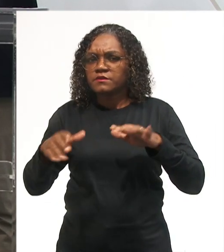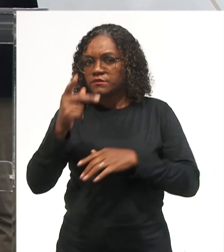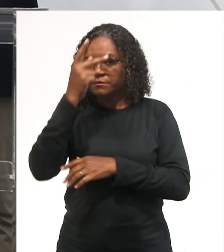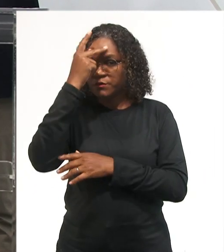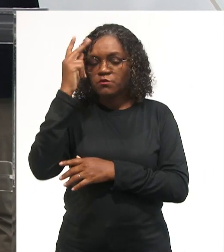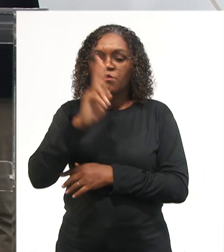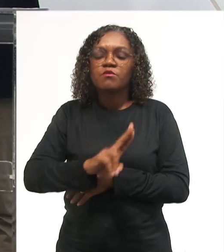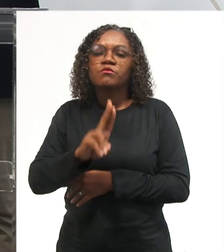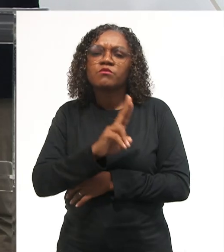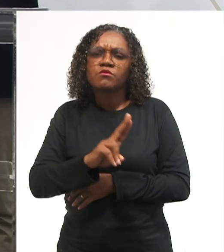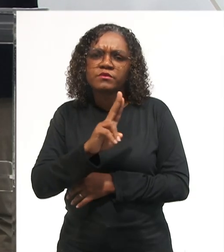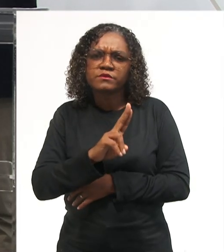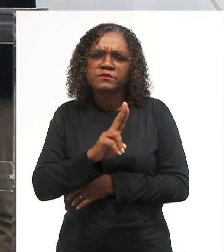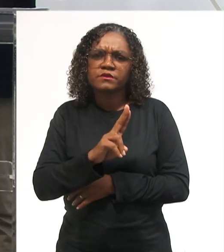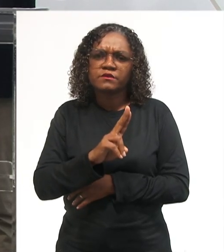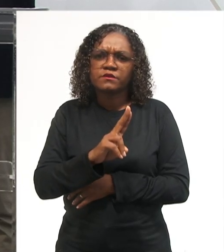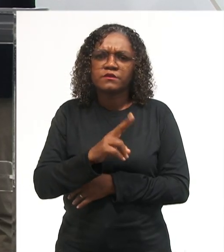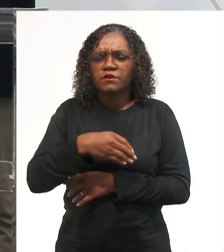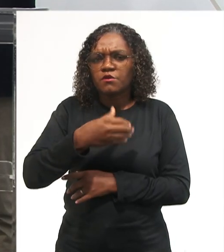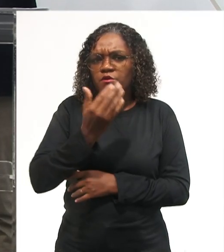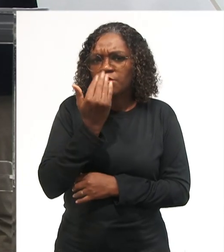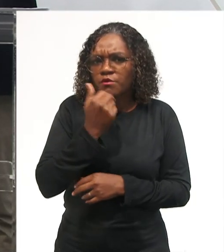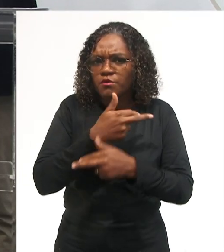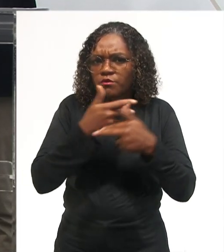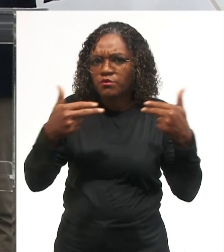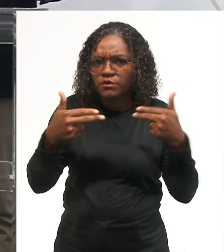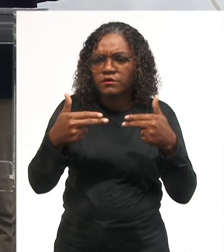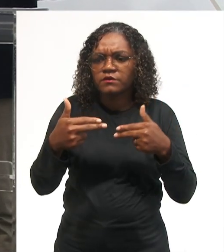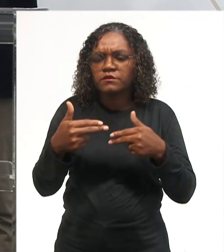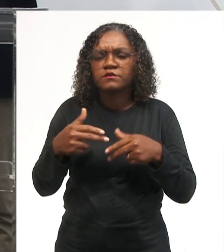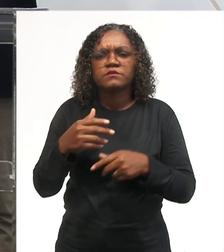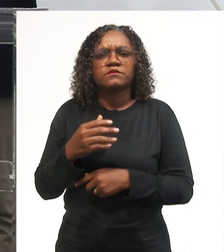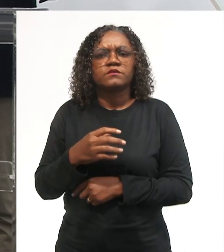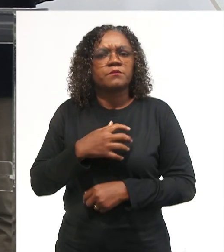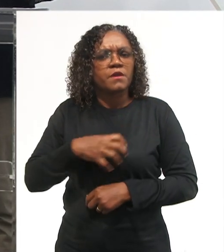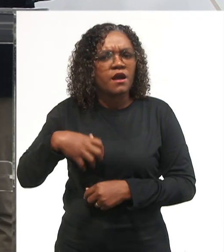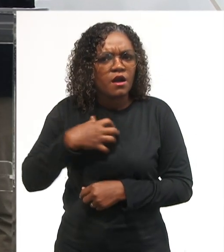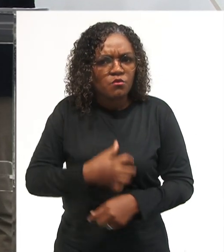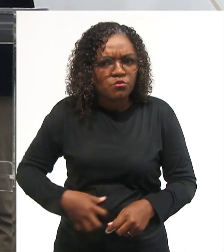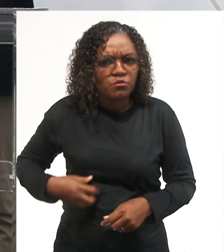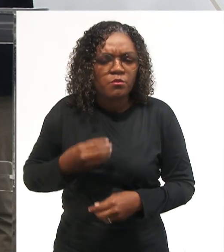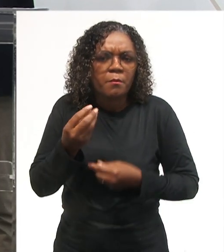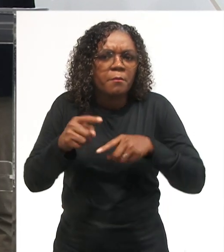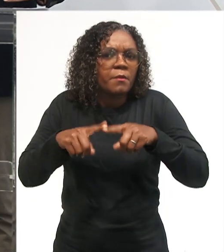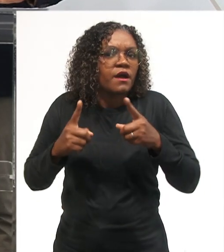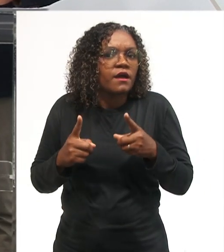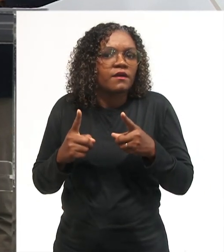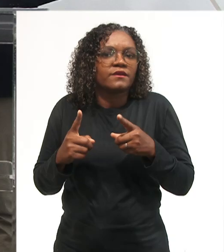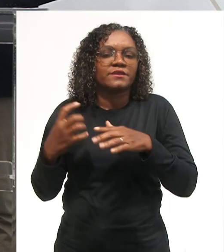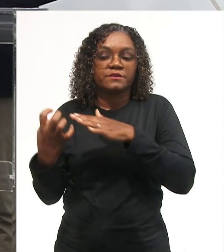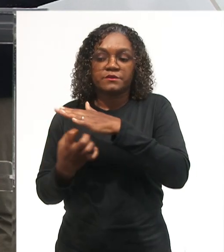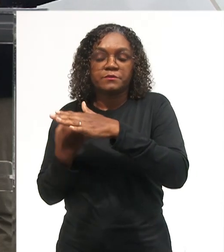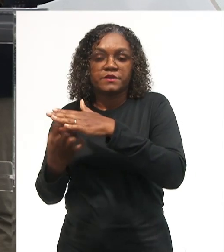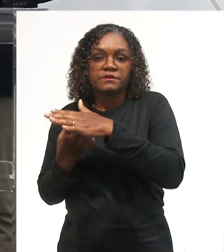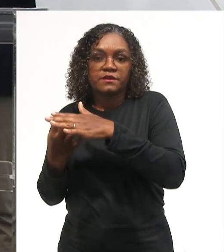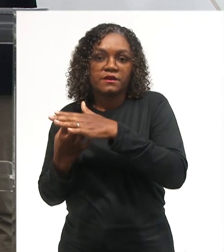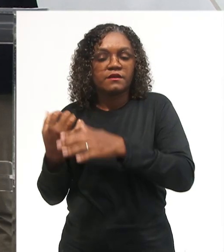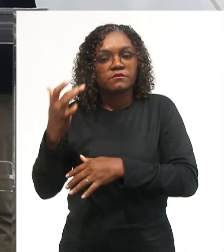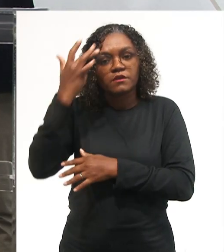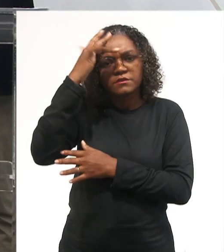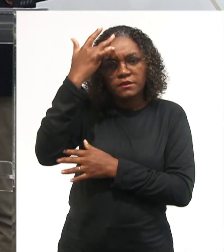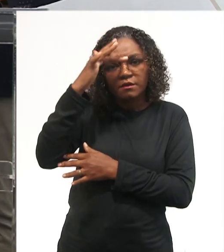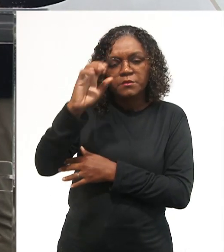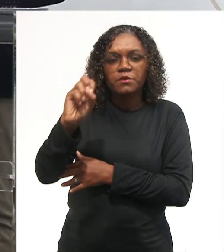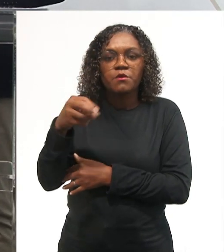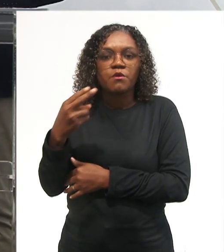produtos que causam mal, né? E o empresário ou não sabe disso, ou esconde essas informações, né? Seja lá no